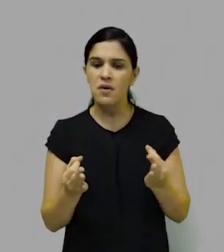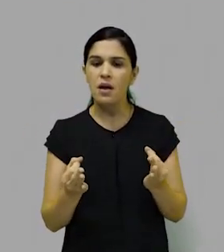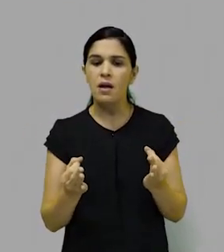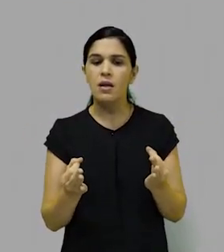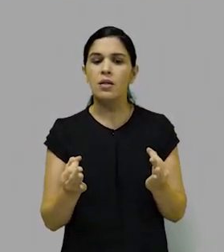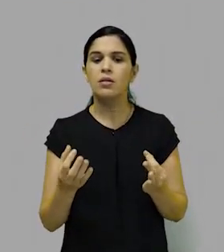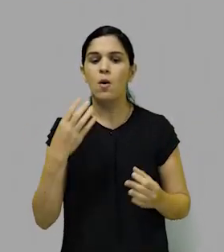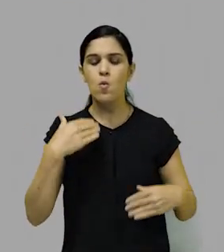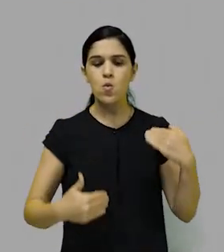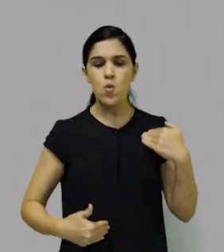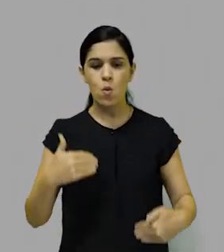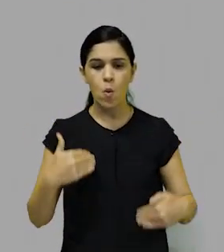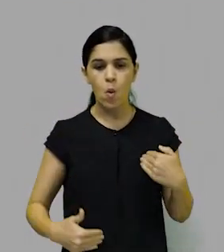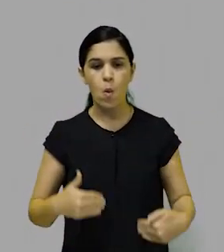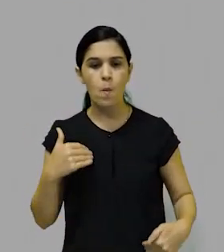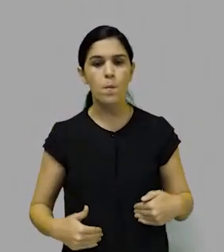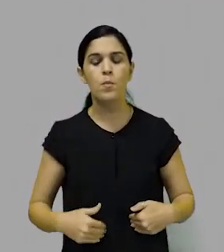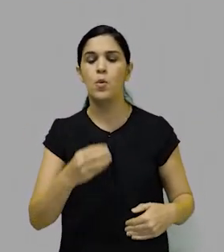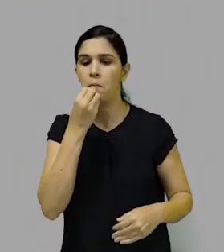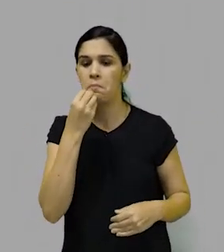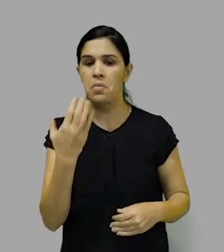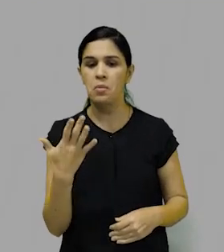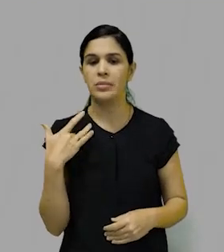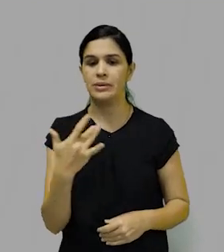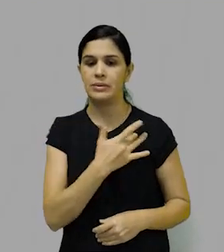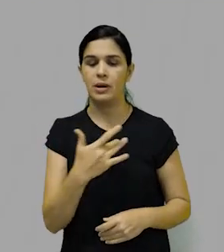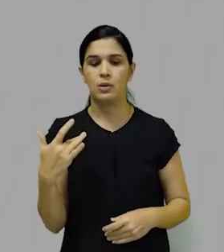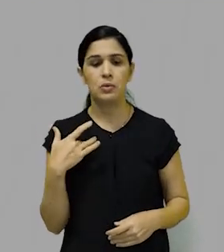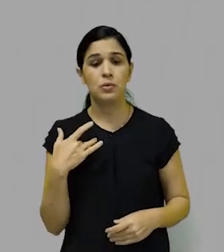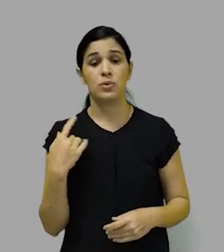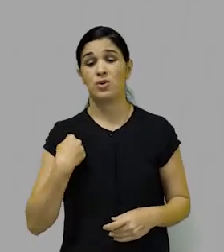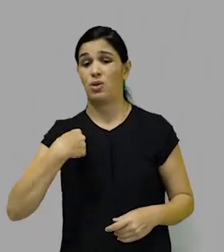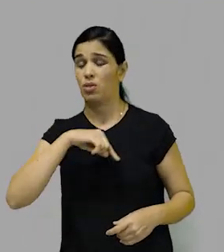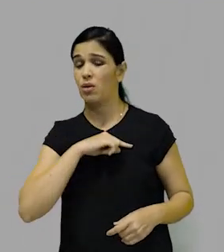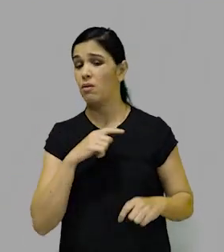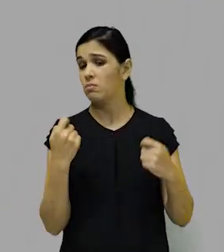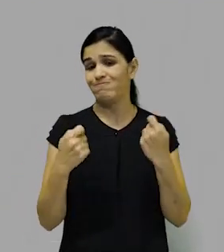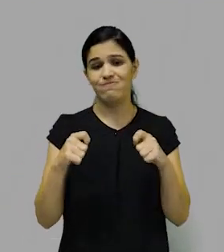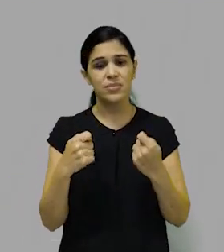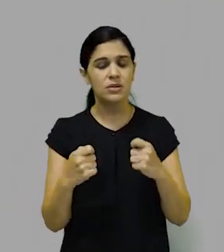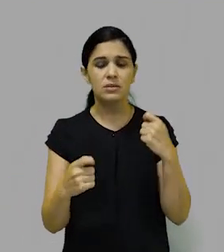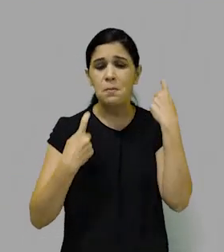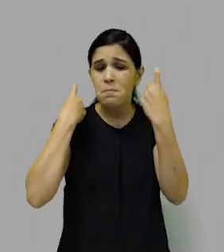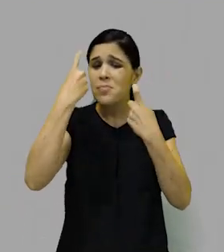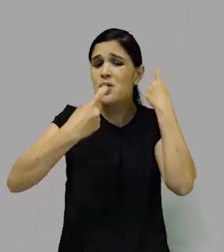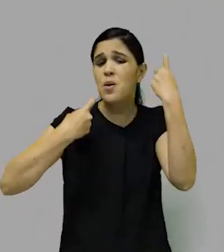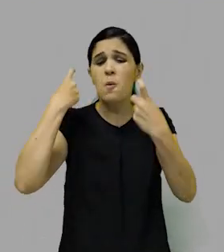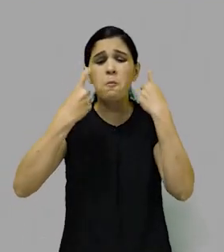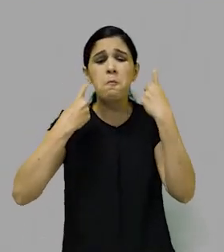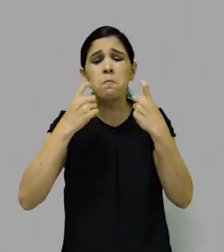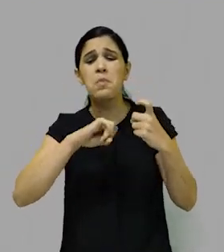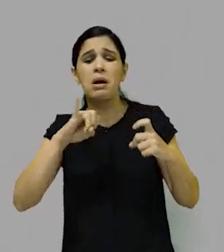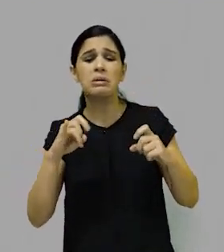sofrem em relação em busca de um corpo perfeito, nós iremos fazer algumas análises críticas aqui em relação a